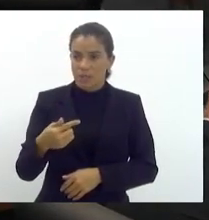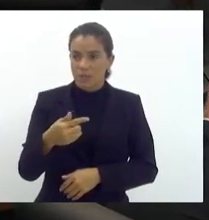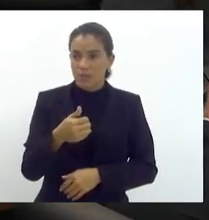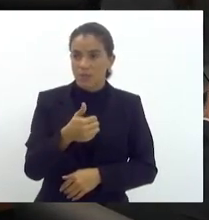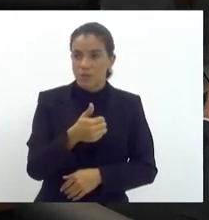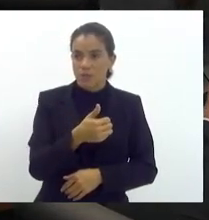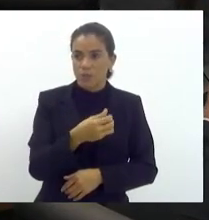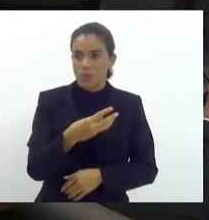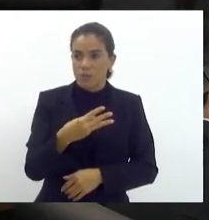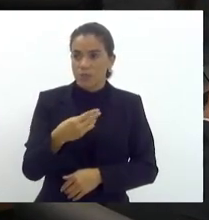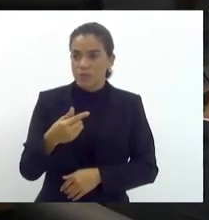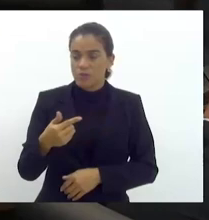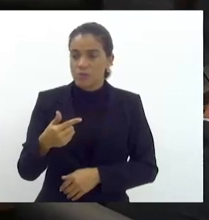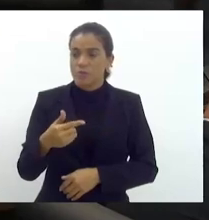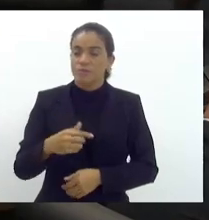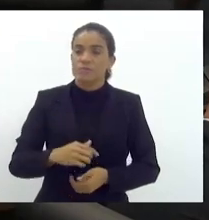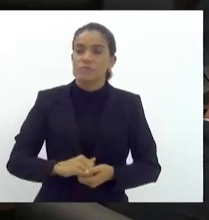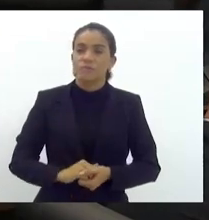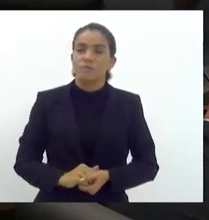Érica